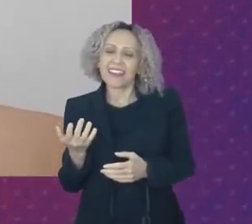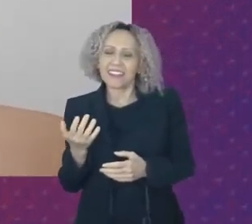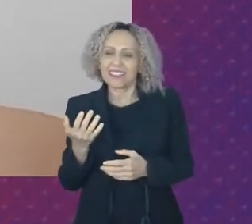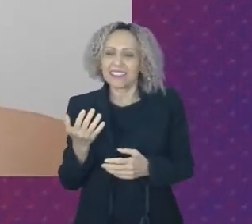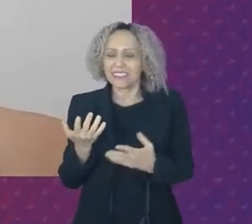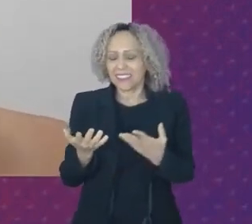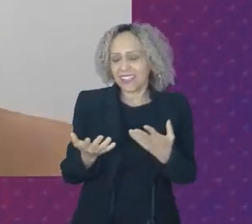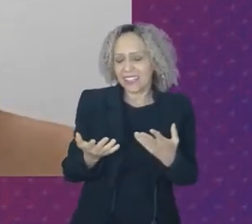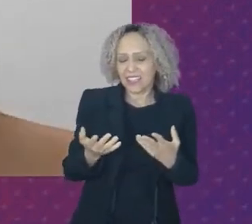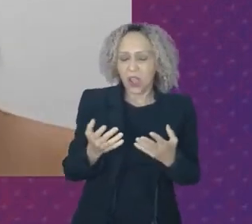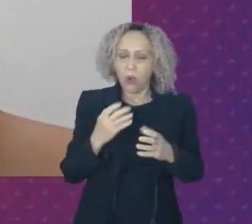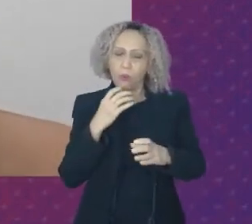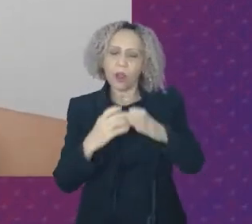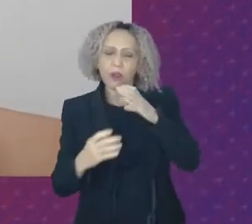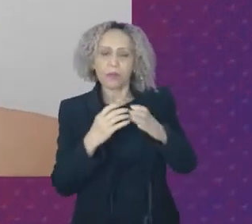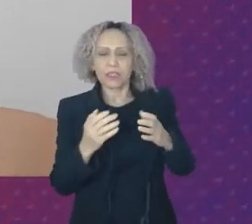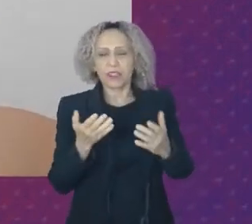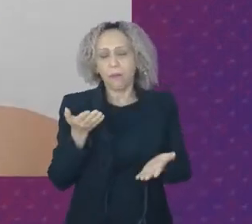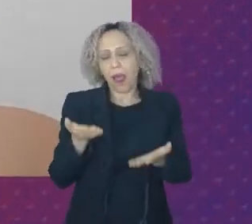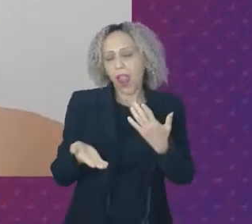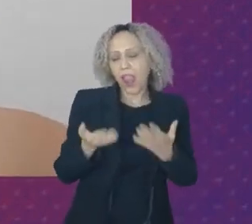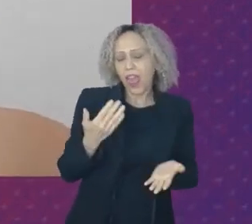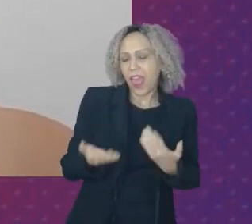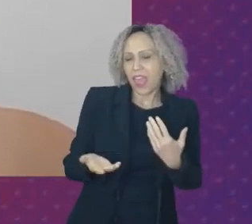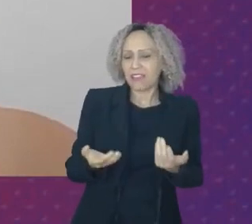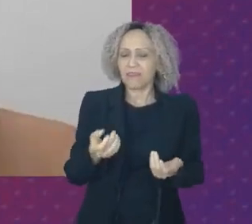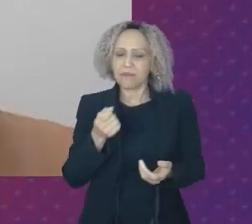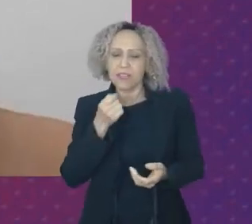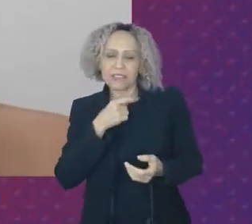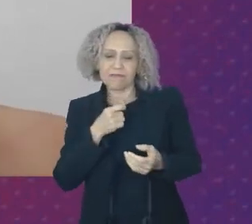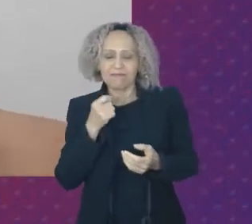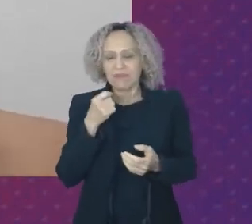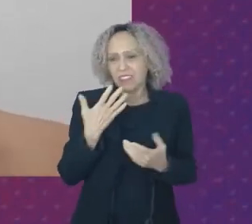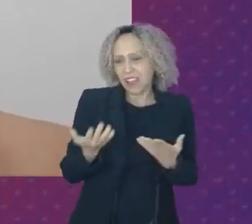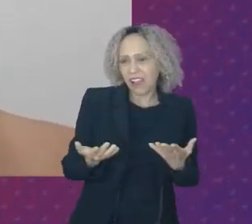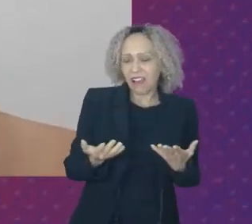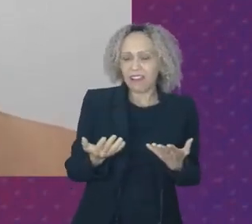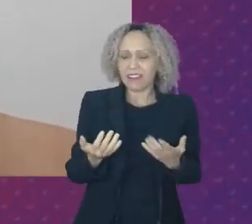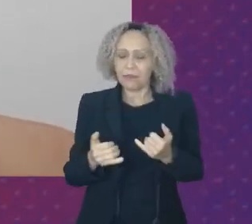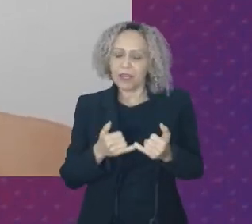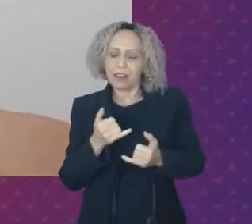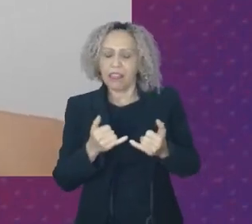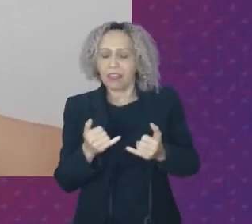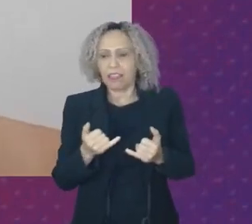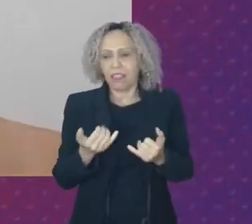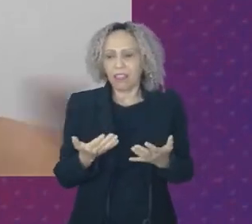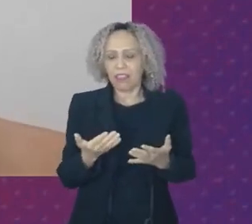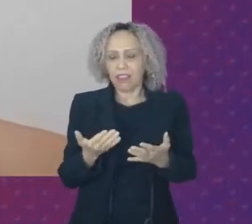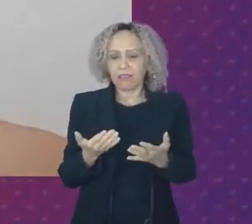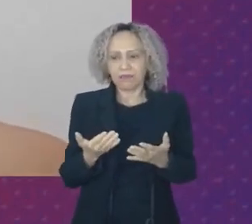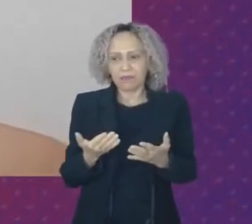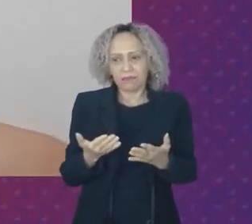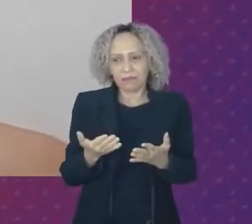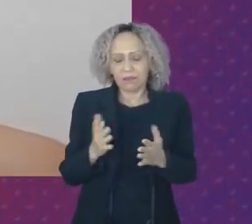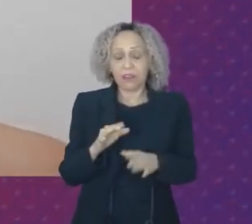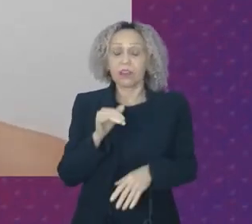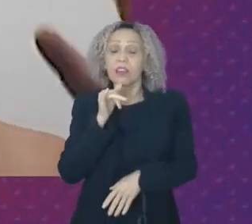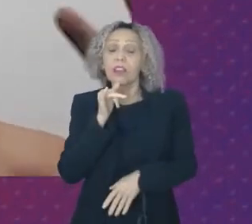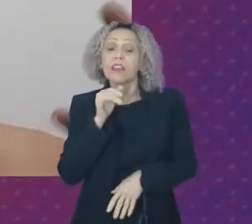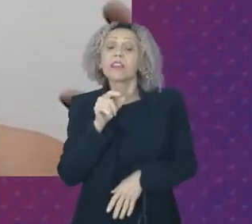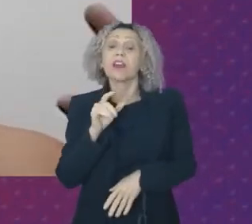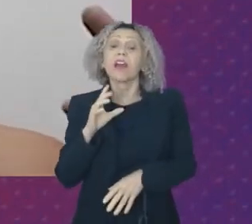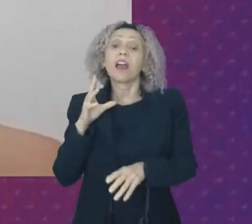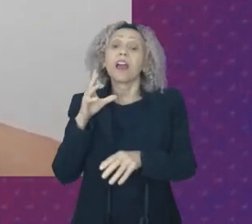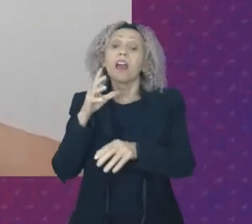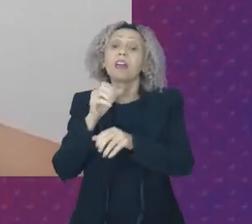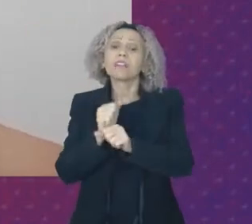mais despreocupada, engraçada, uma coisa mais acessível. O resultado é muito direcionado para isso,